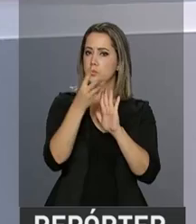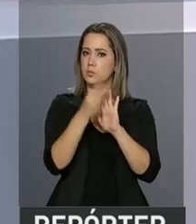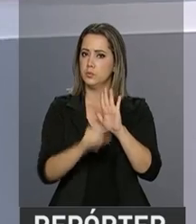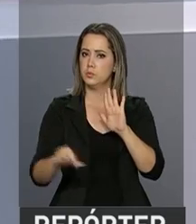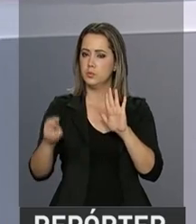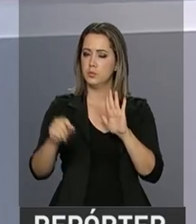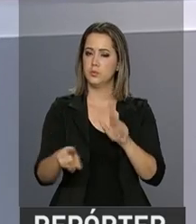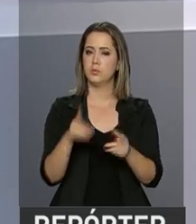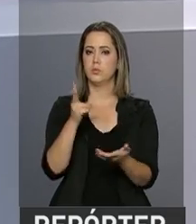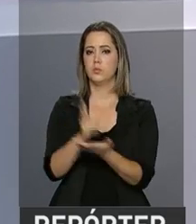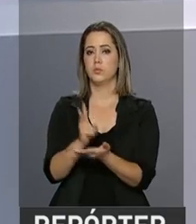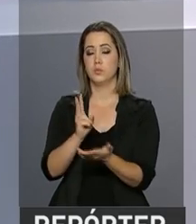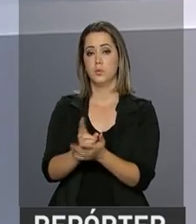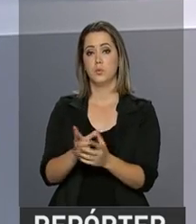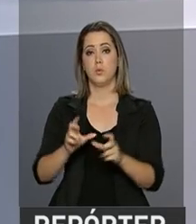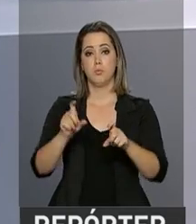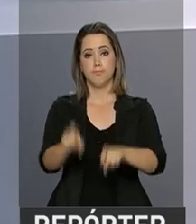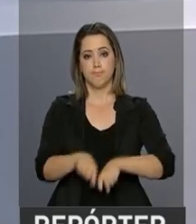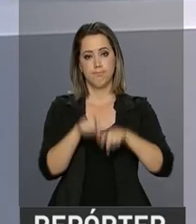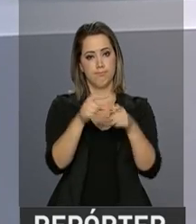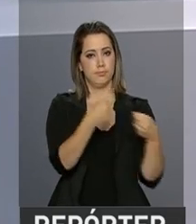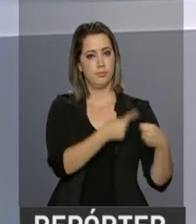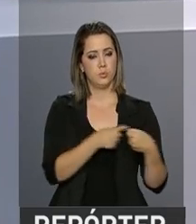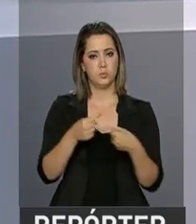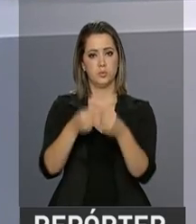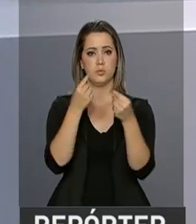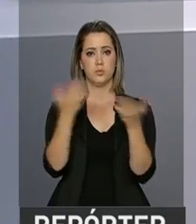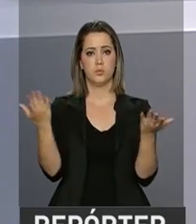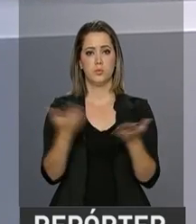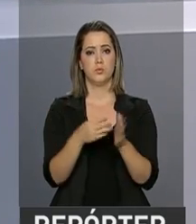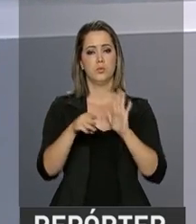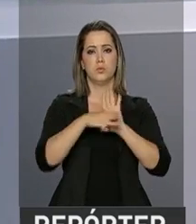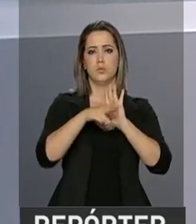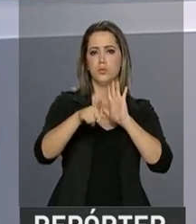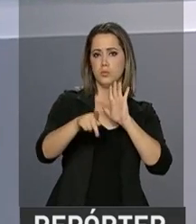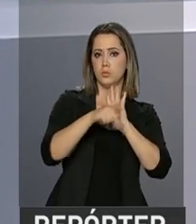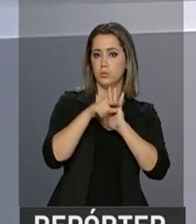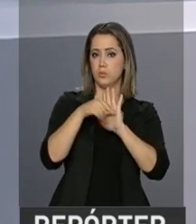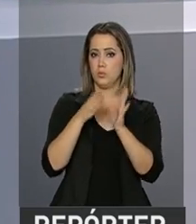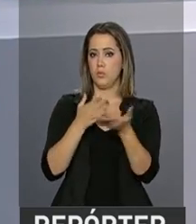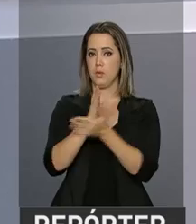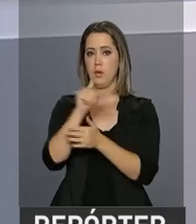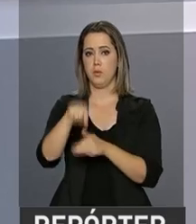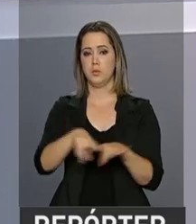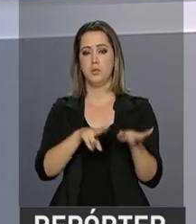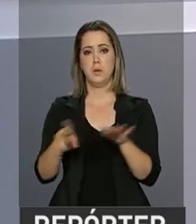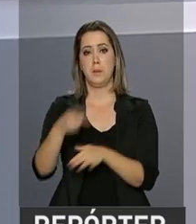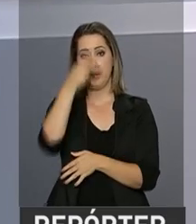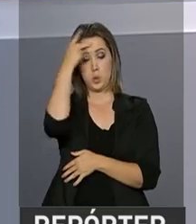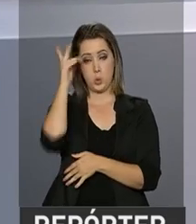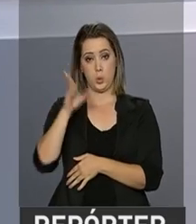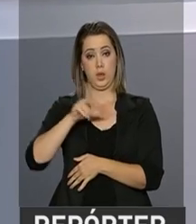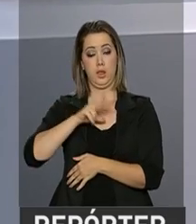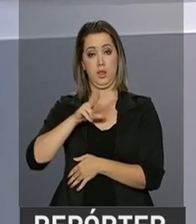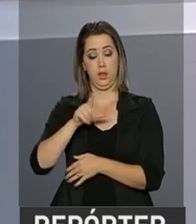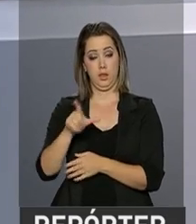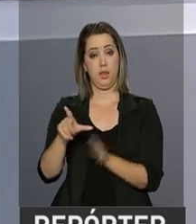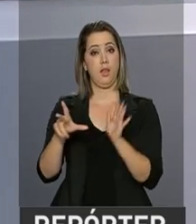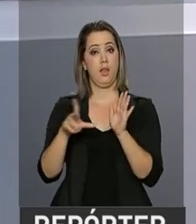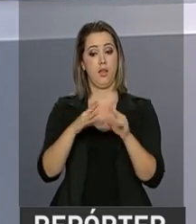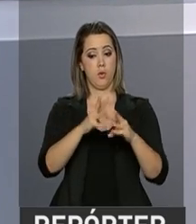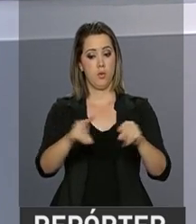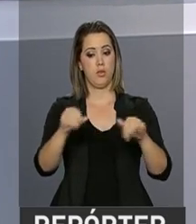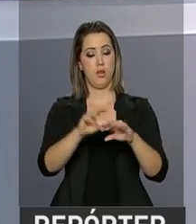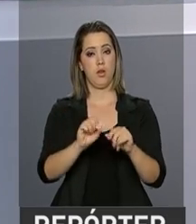campo como nas cidades com uma Medida Provisória aprovada esta semana no senado quem é dono de um pedaço de terra ou vive em um